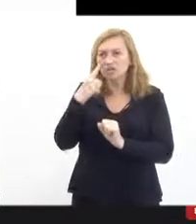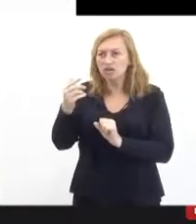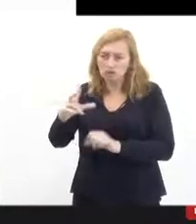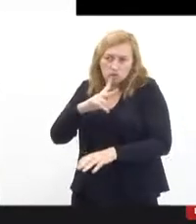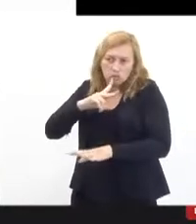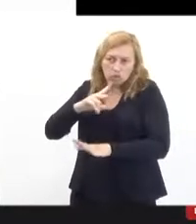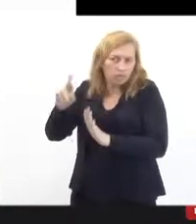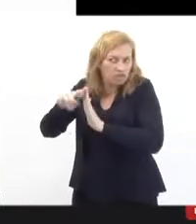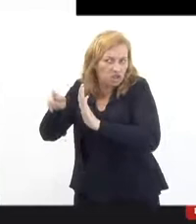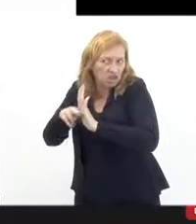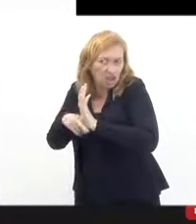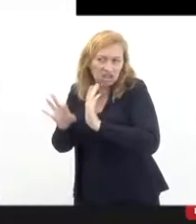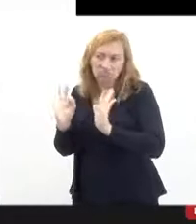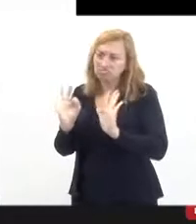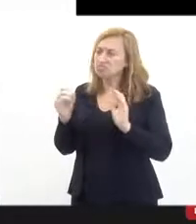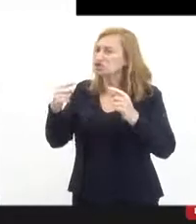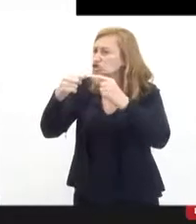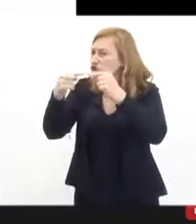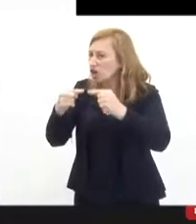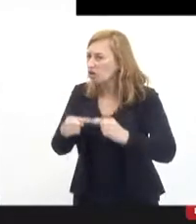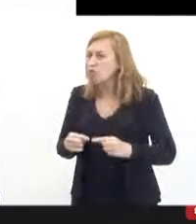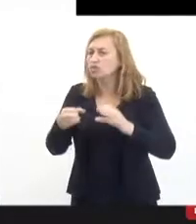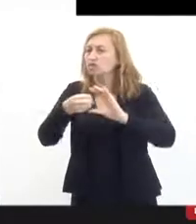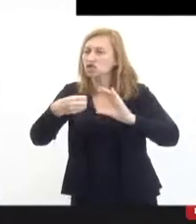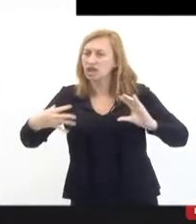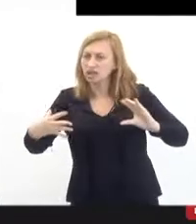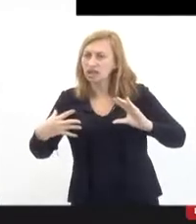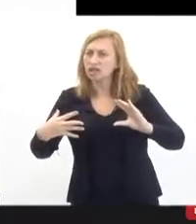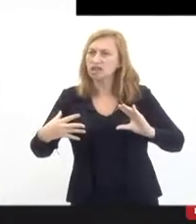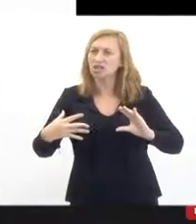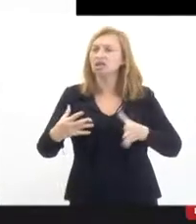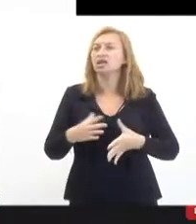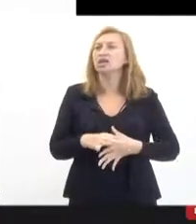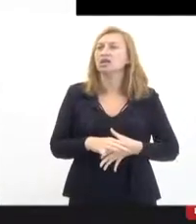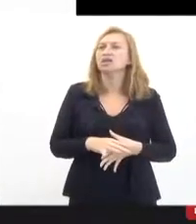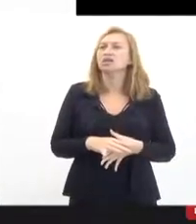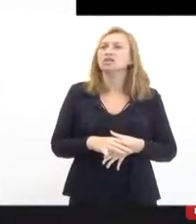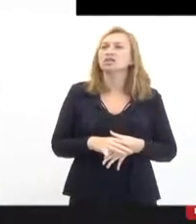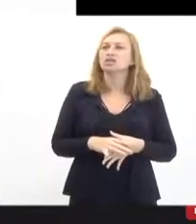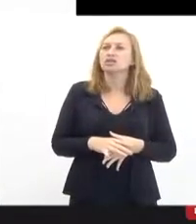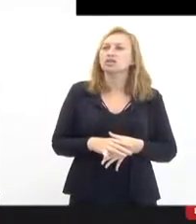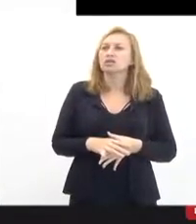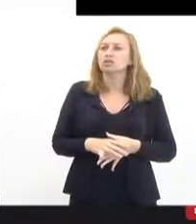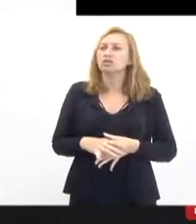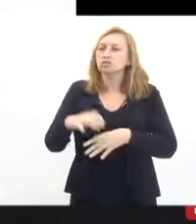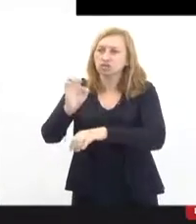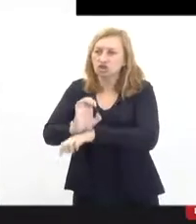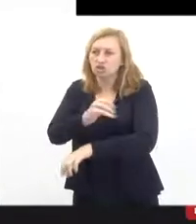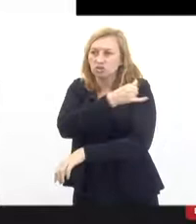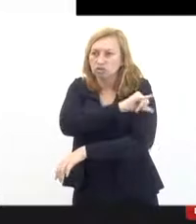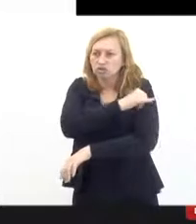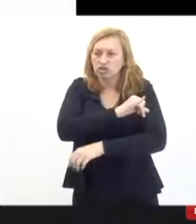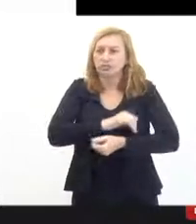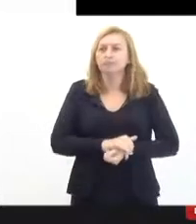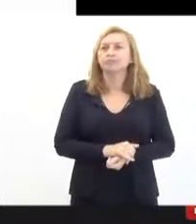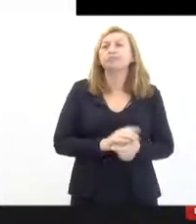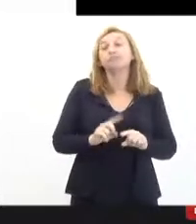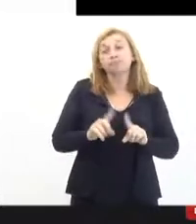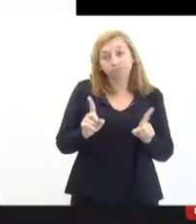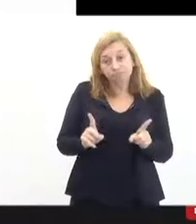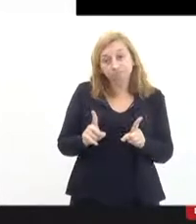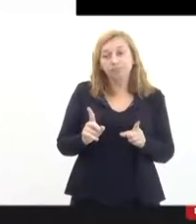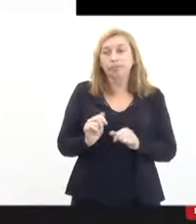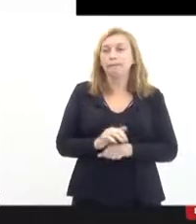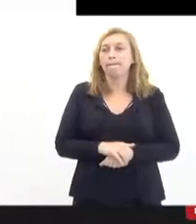próprios critérios, né, de acordo com as características dos credores do Estado do Rio de Janeiro. Mas tem